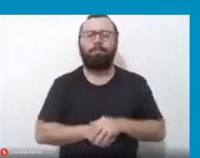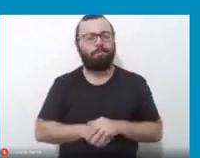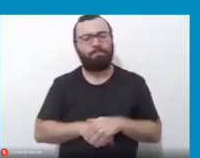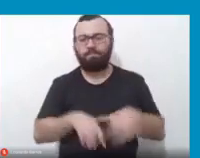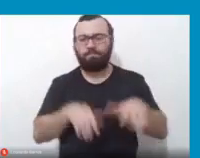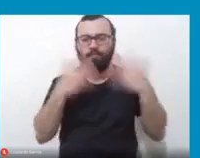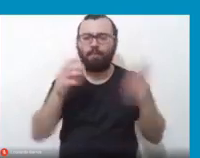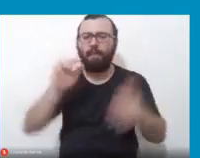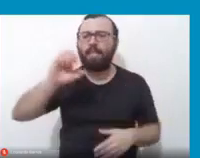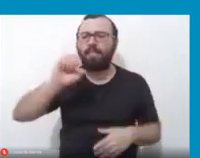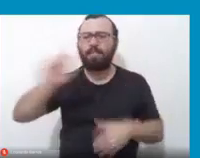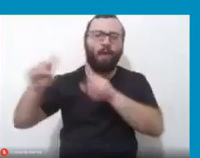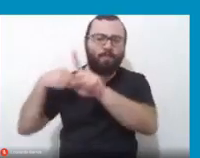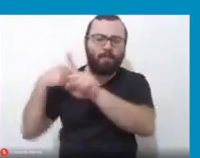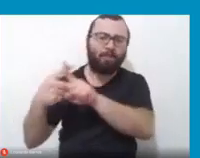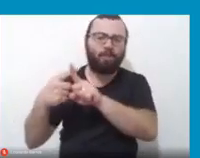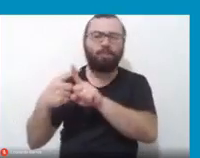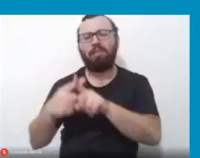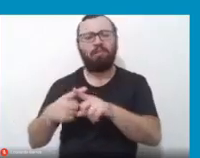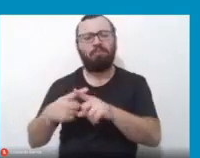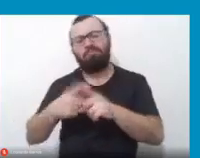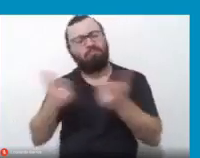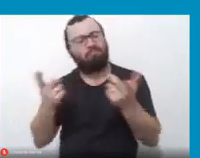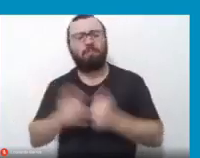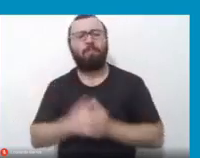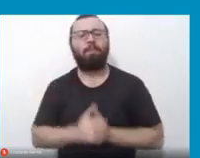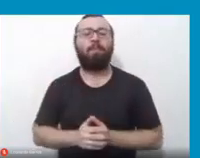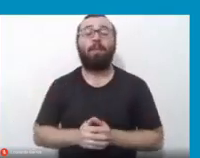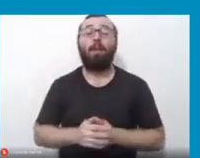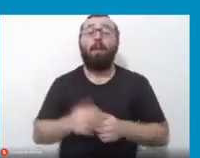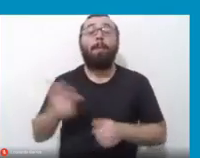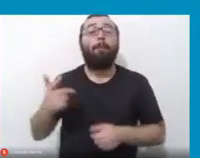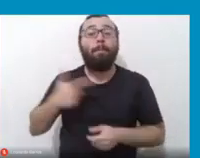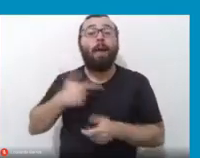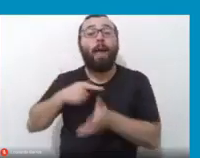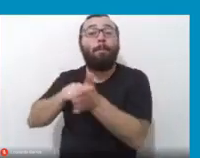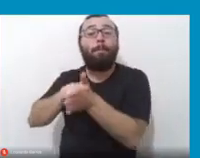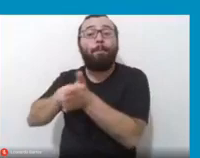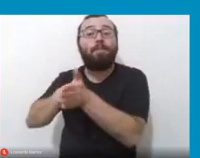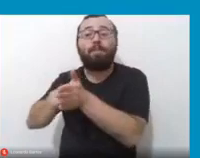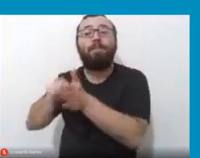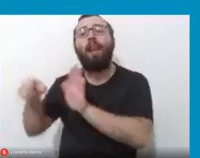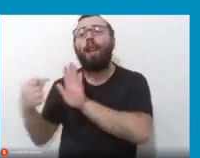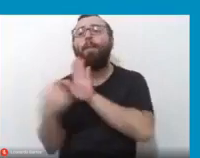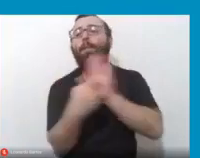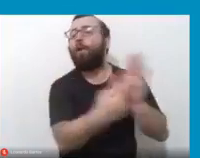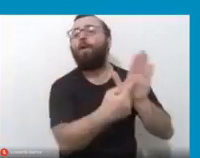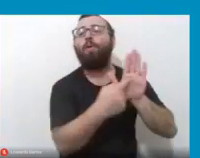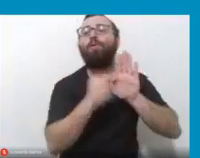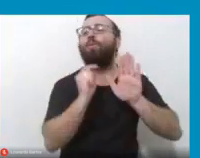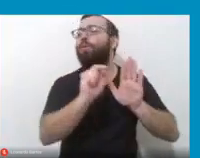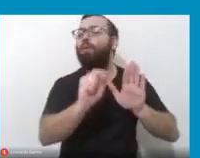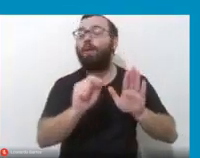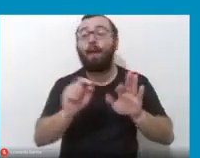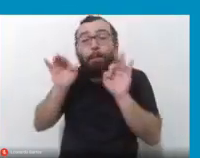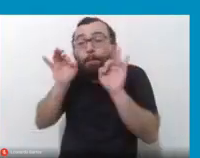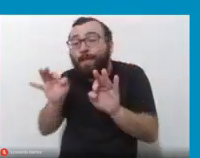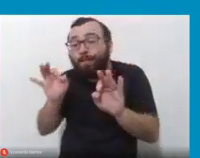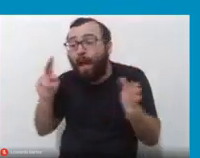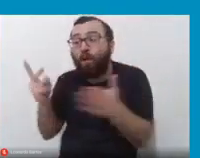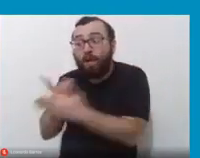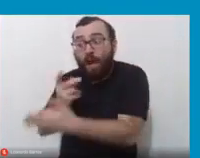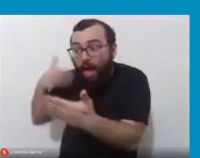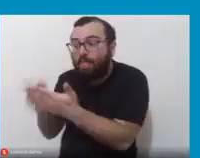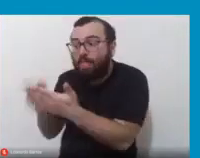de ação afirmativa e etc. e tal. Mas o que as minhas pesquisas atuais estão mostrando, que acontece de fato ainda,